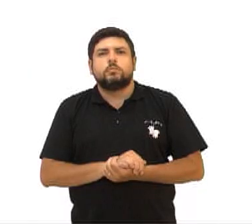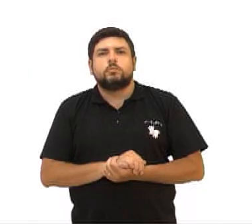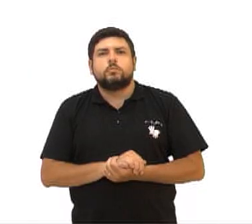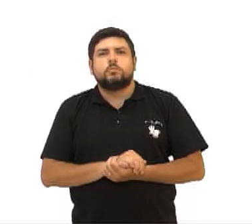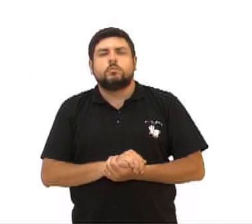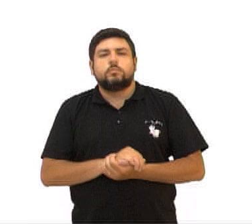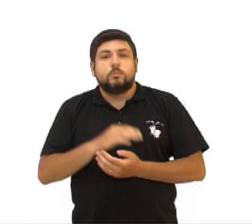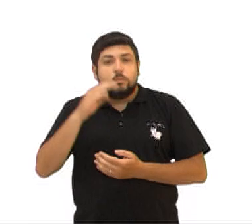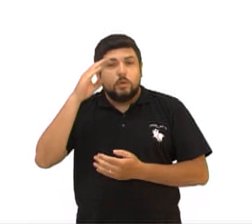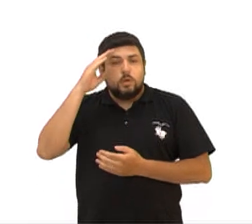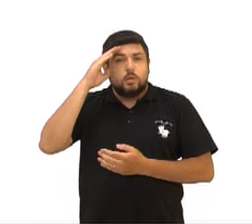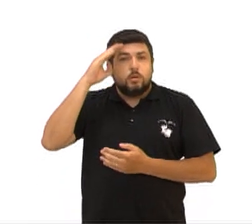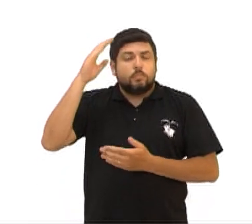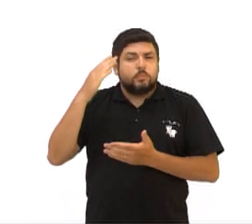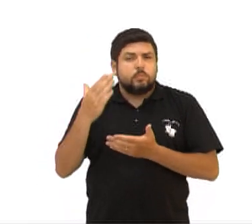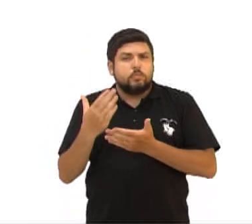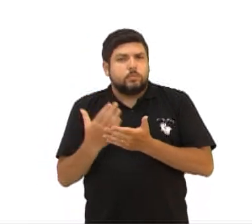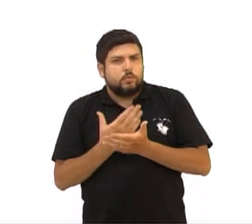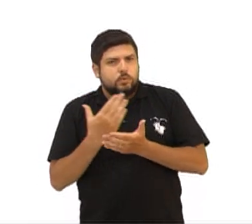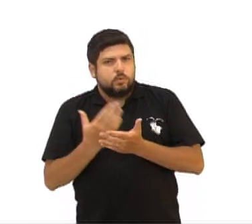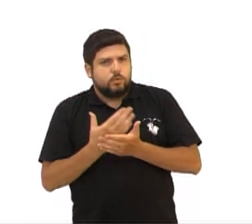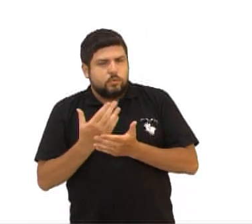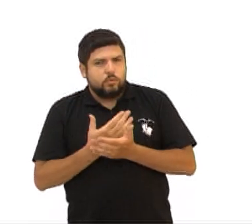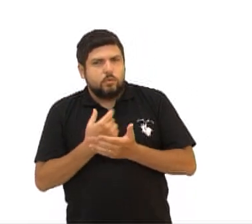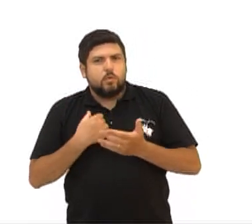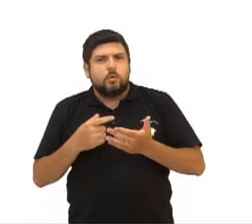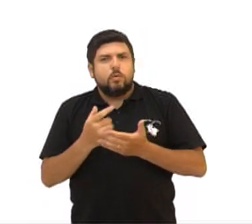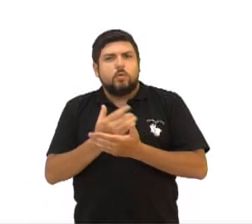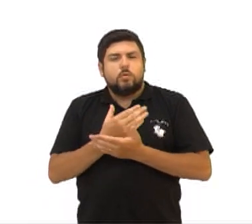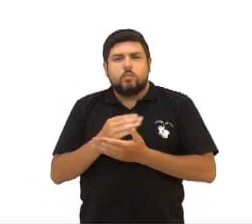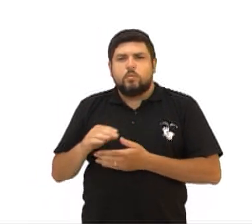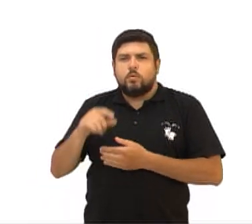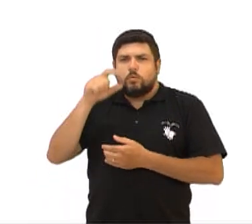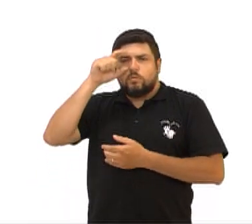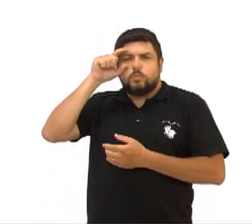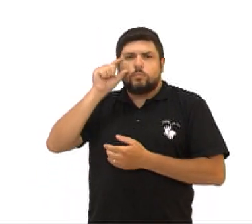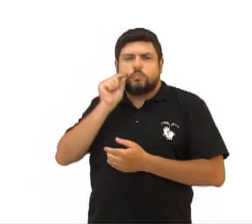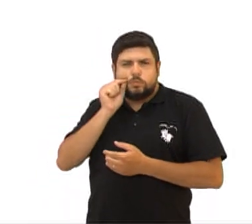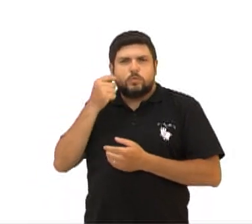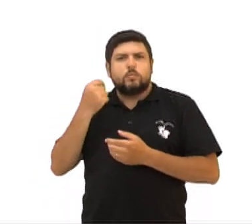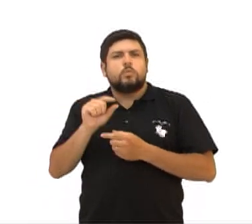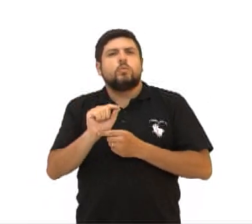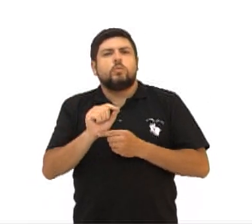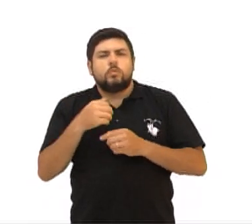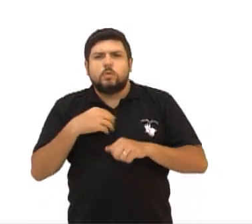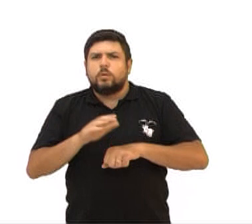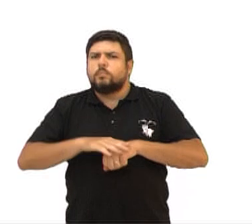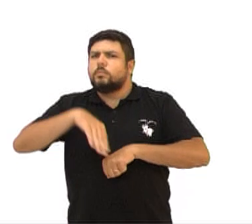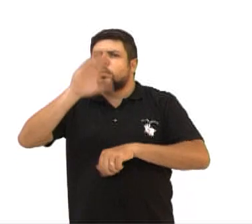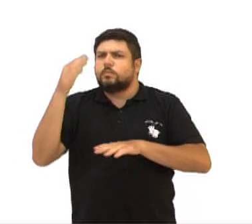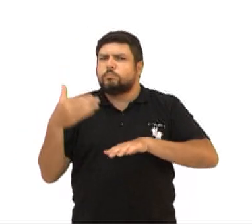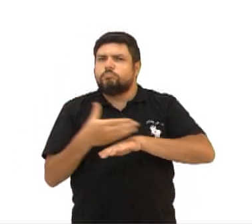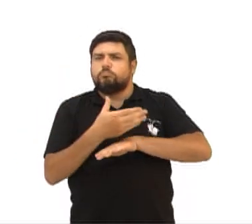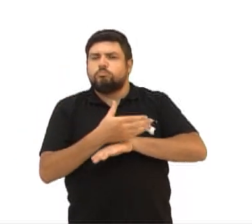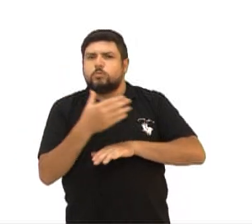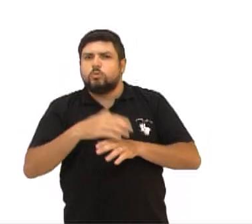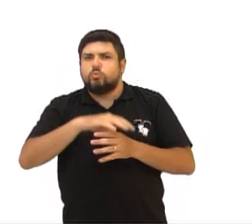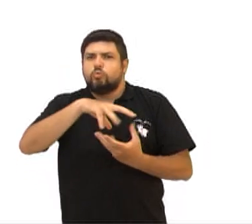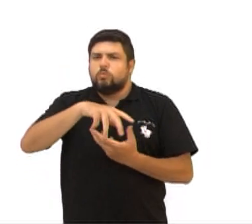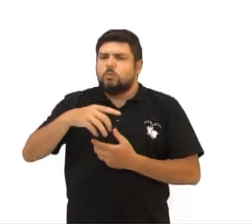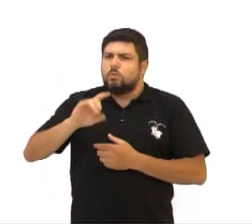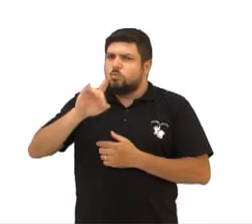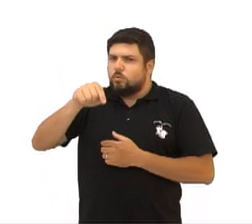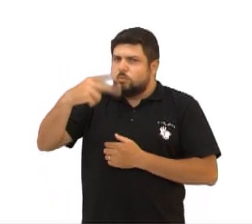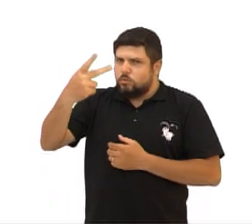Principais obras do Benjamin. Destacamos aqui 3, que são aí as mais procuradas, mais acessadas em todo o mundo, não apenas aqui no